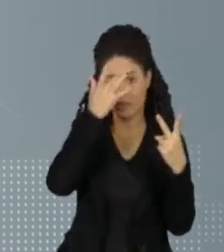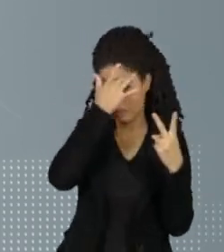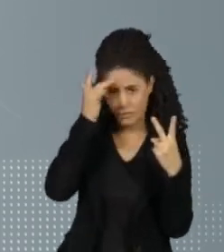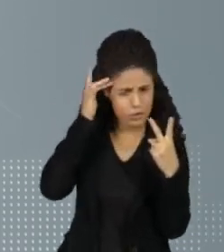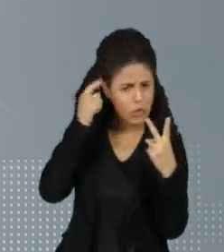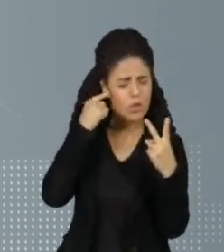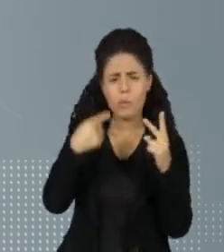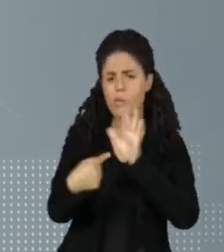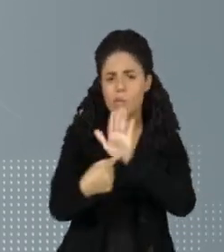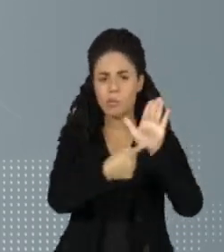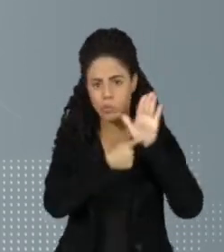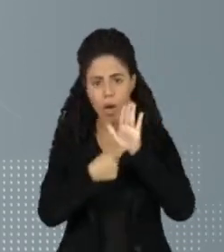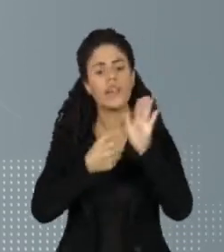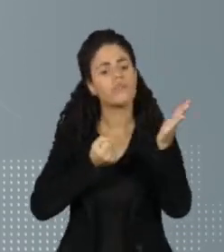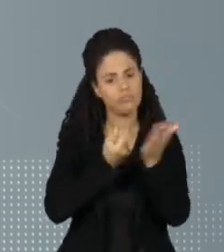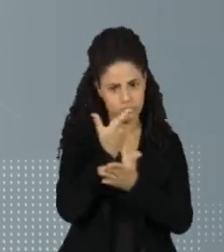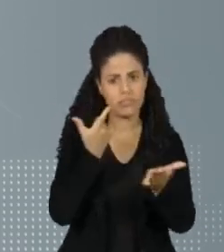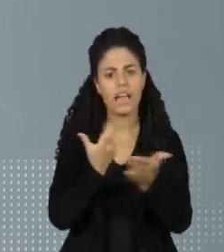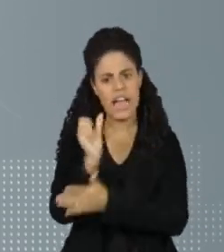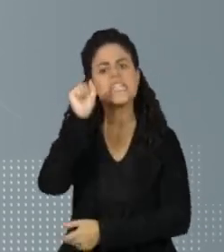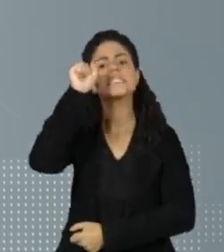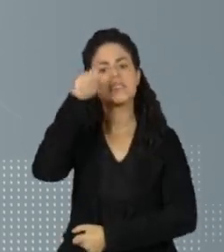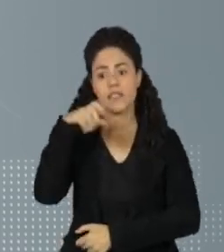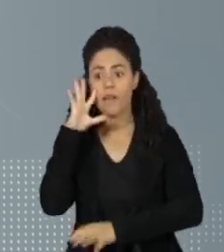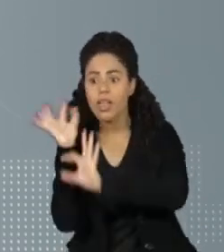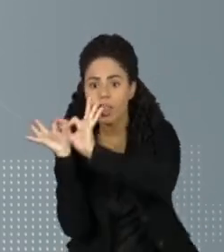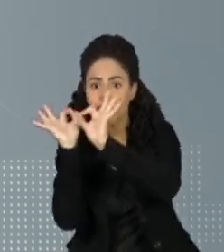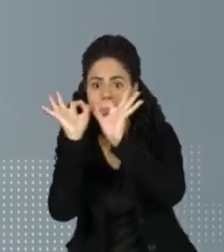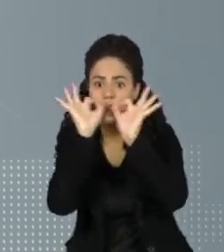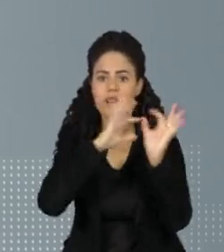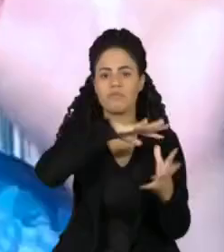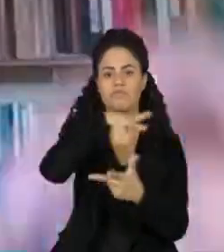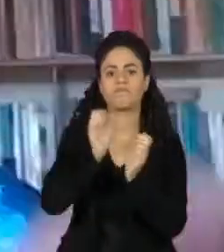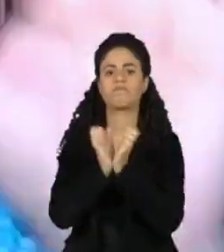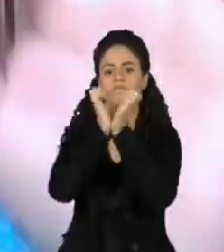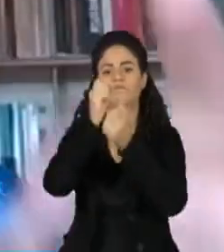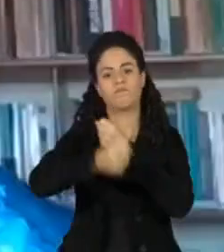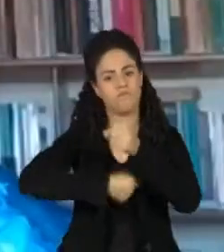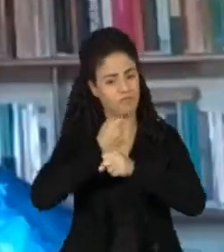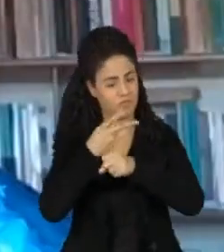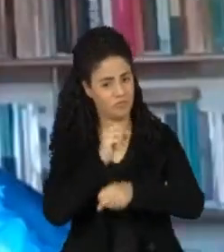afirmam que farão compras para acompanhar a Copa do Mundo em 2022